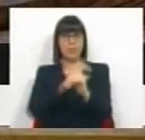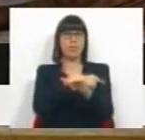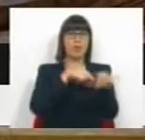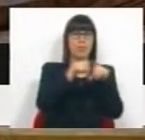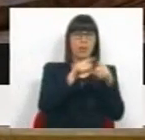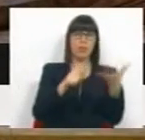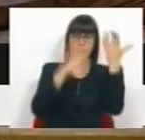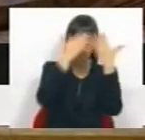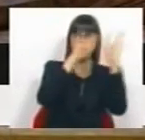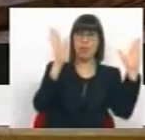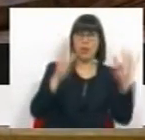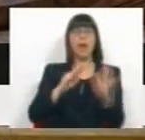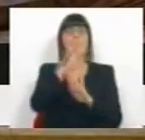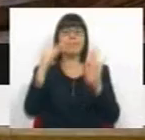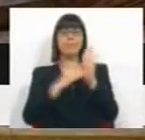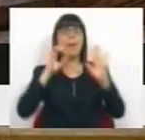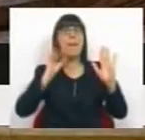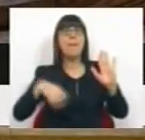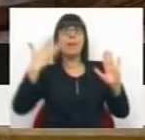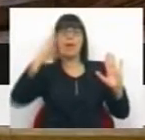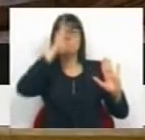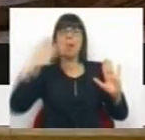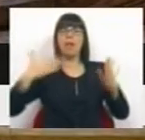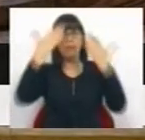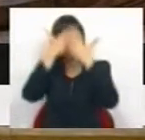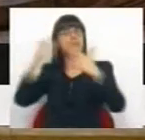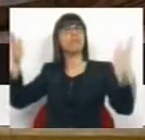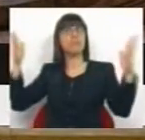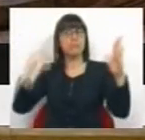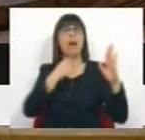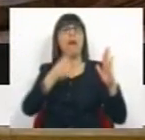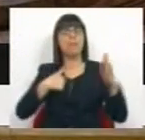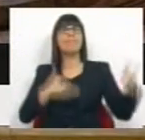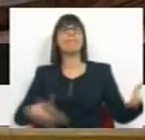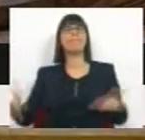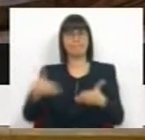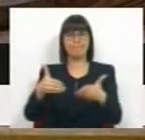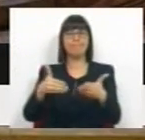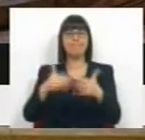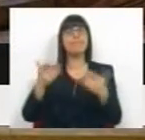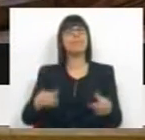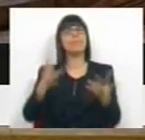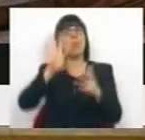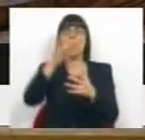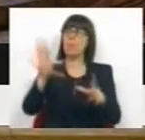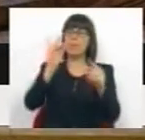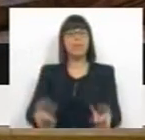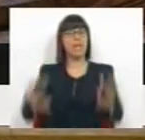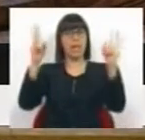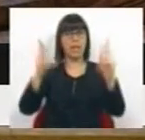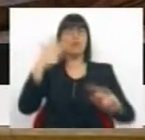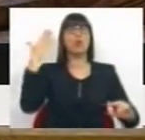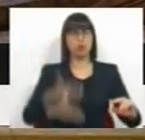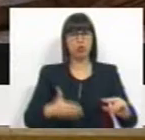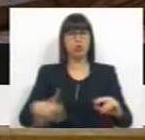poder político democrático. Consagra o princípio do Estado de Direito Democrático e indica-nos um caminho, a construção de um país mais livre,